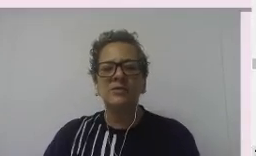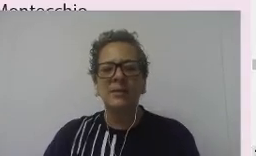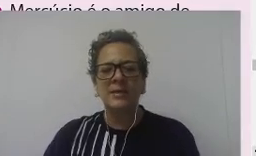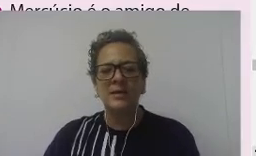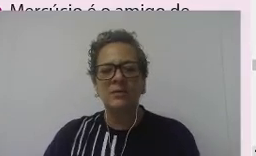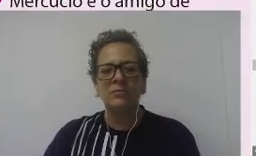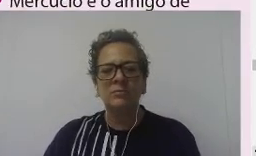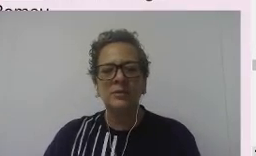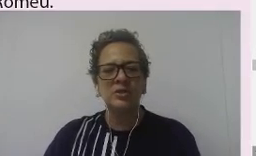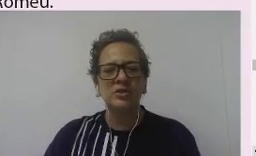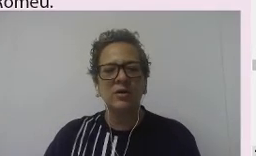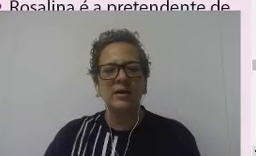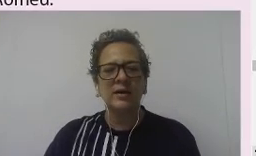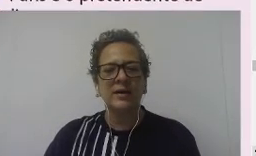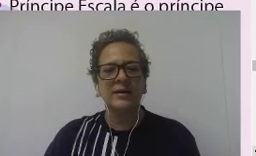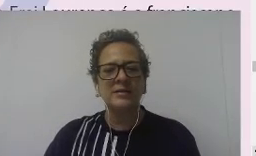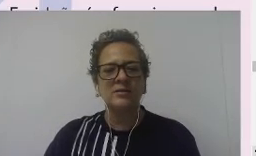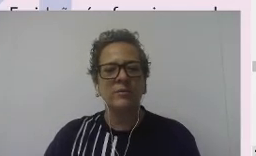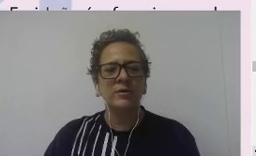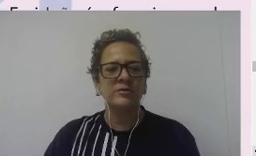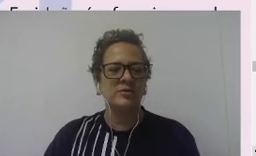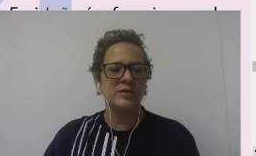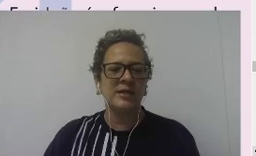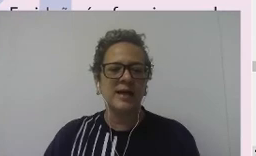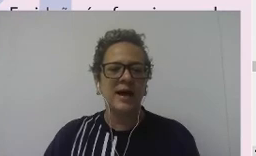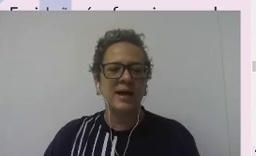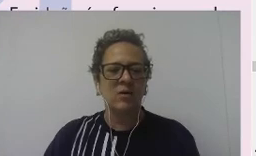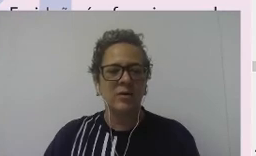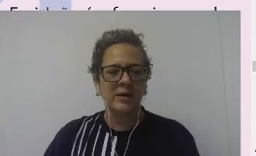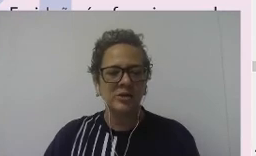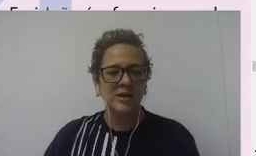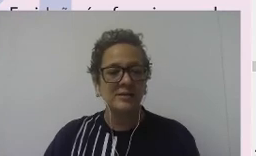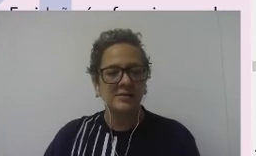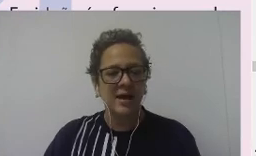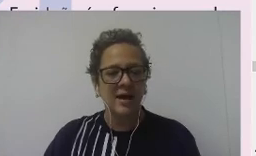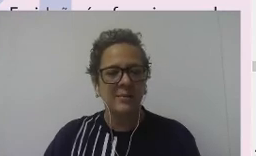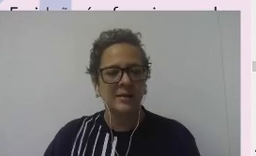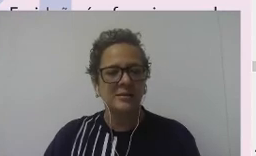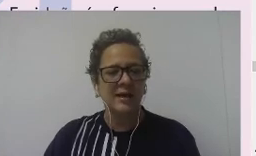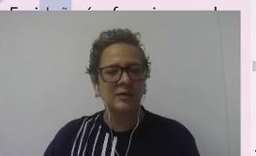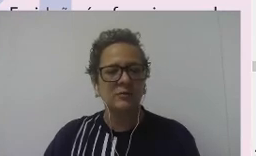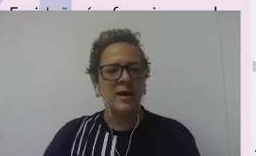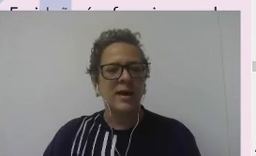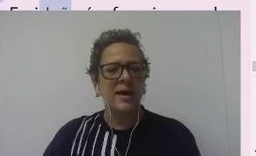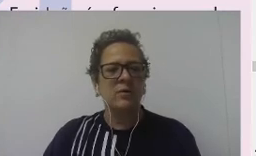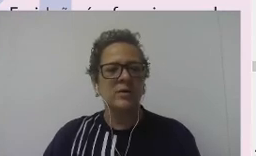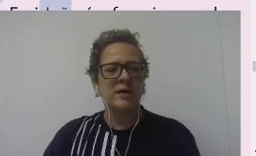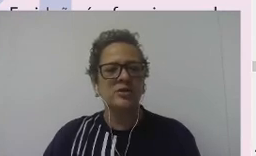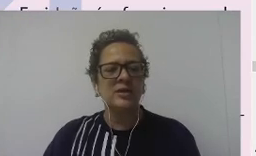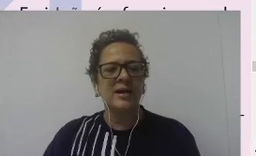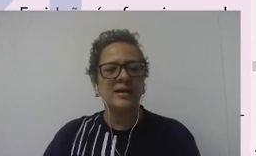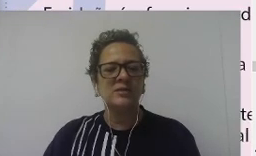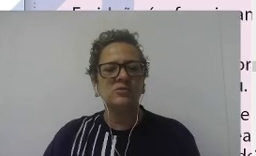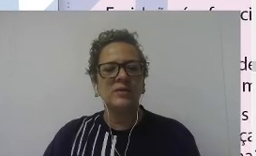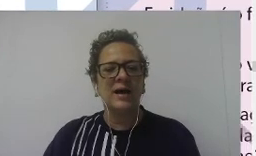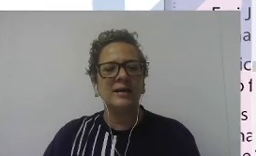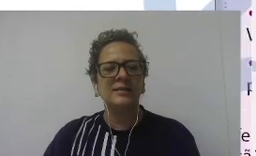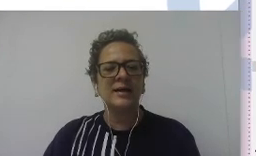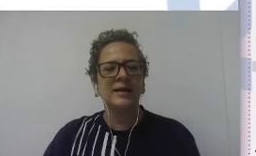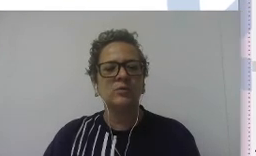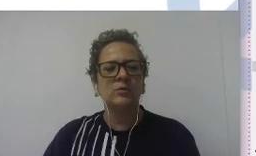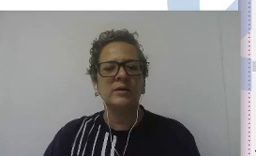não sabiam que história era essa do Romeu e da Julieta, agora já sabem, certo? É um grande clássico